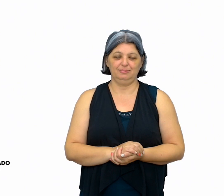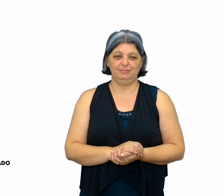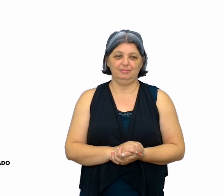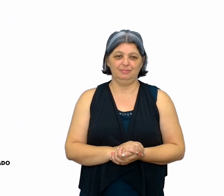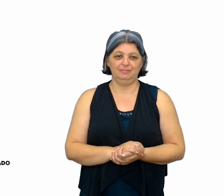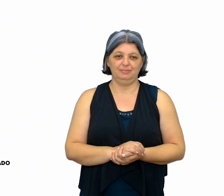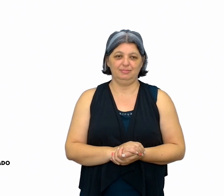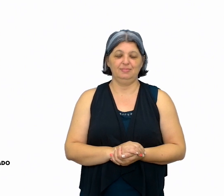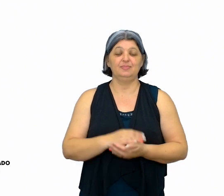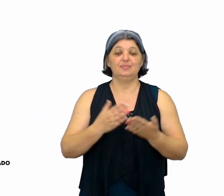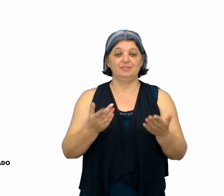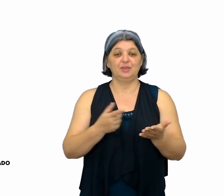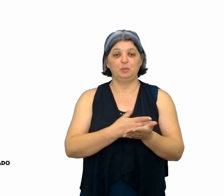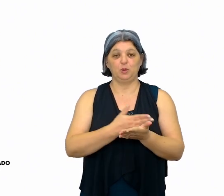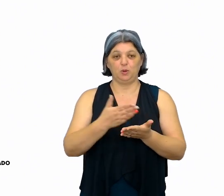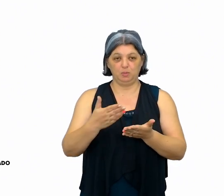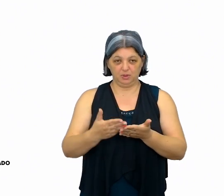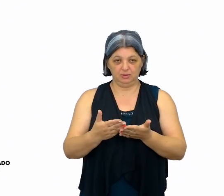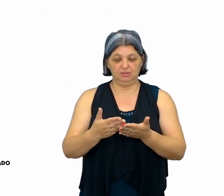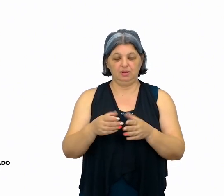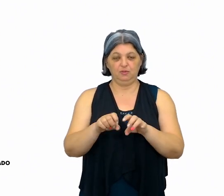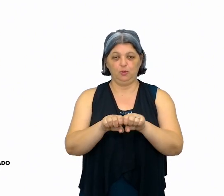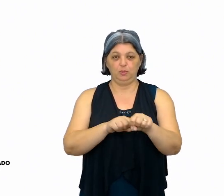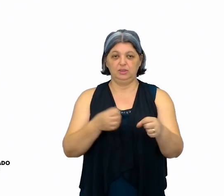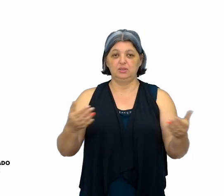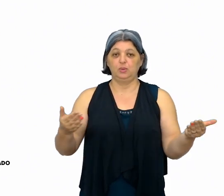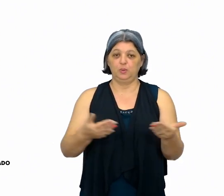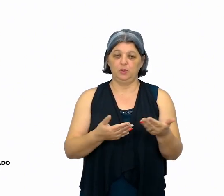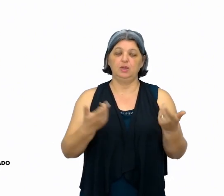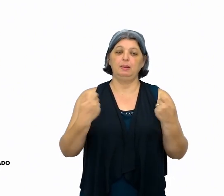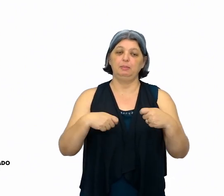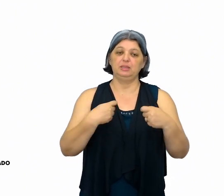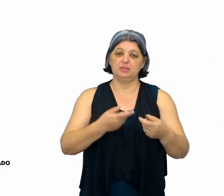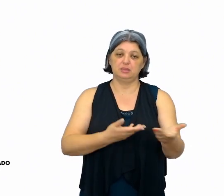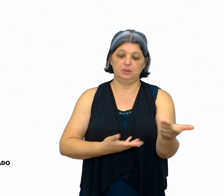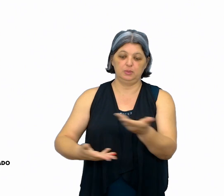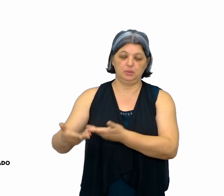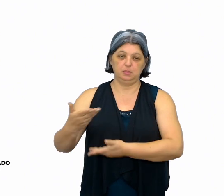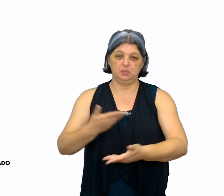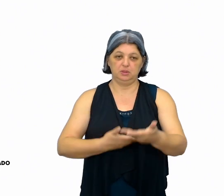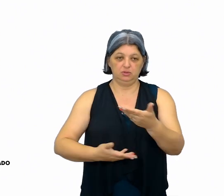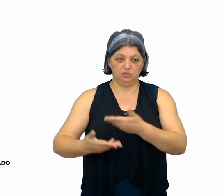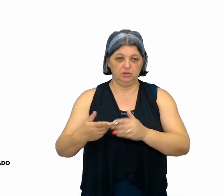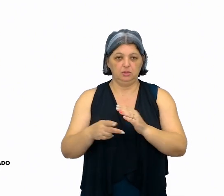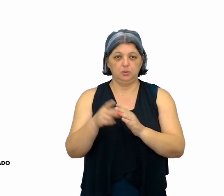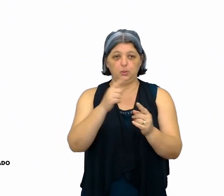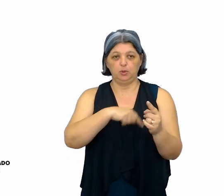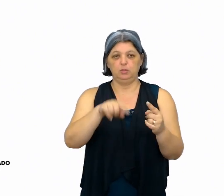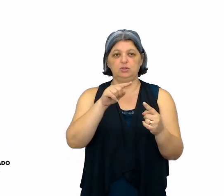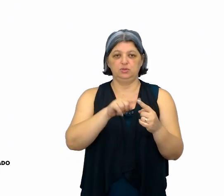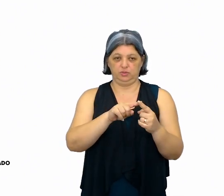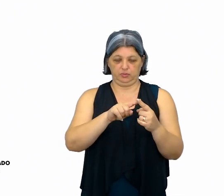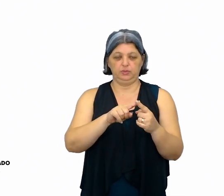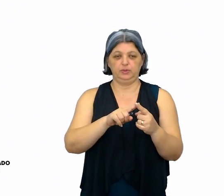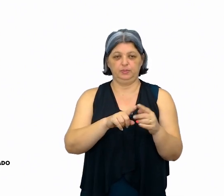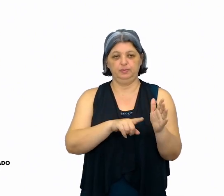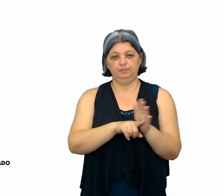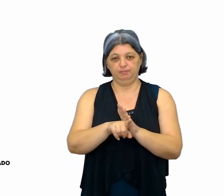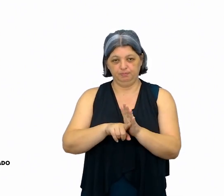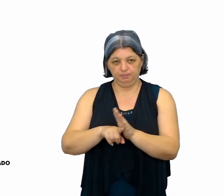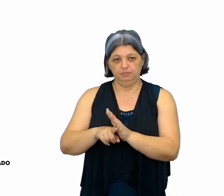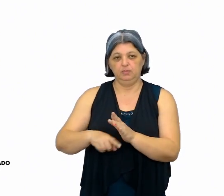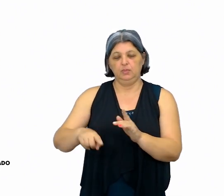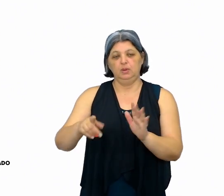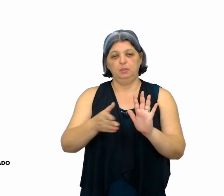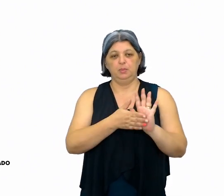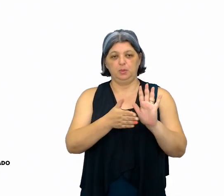Bom, para iniciar essa formação, precisamos compartilhar os objetivos que buscaremos atingir.